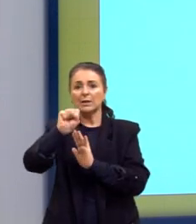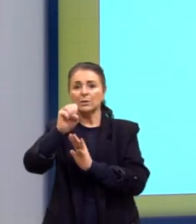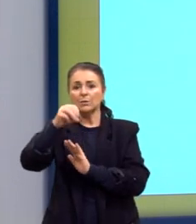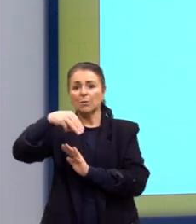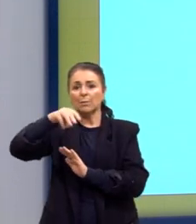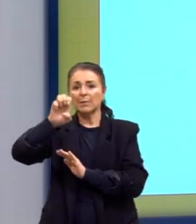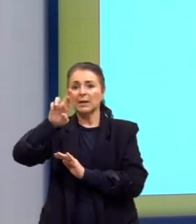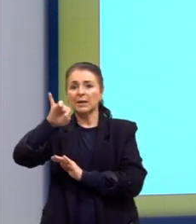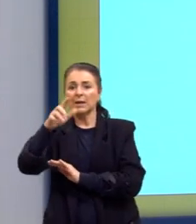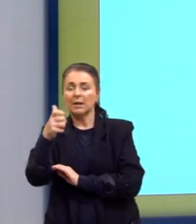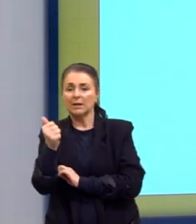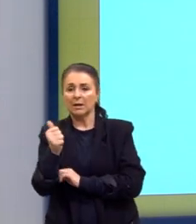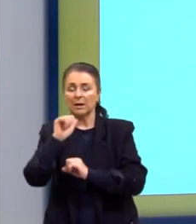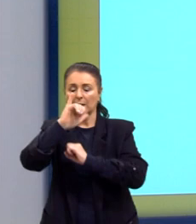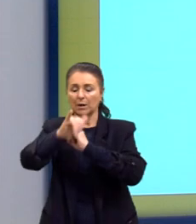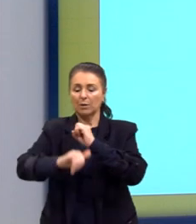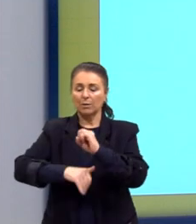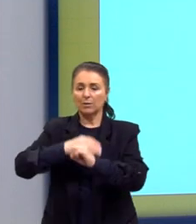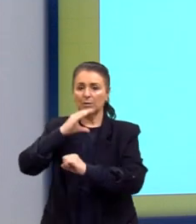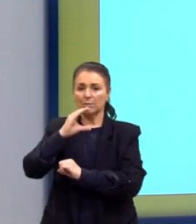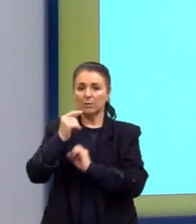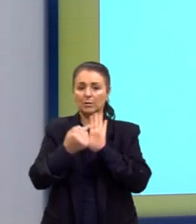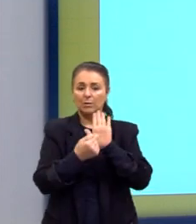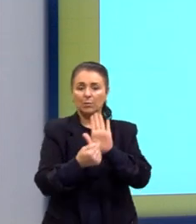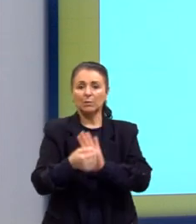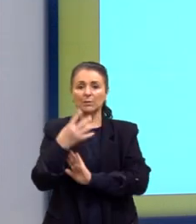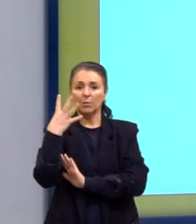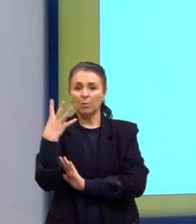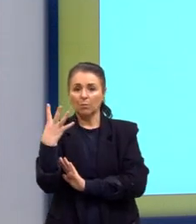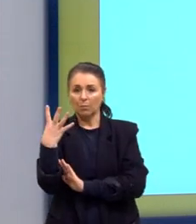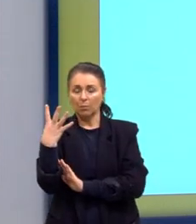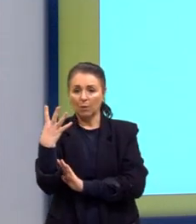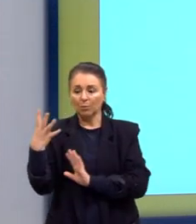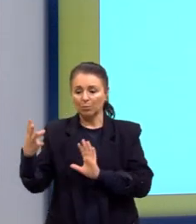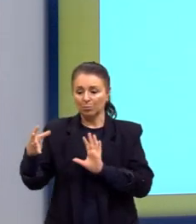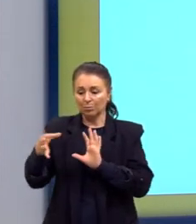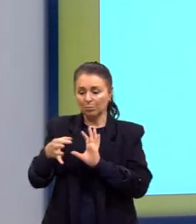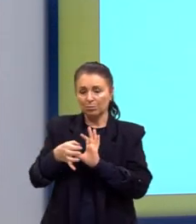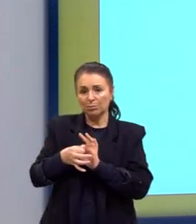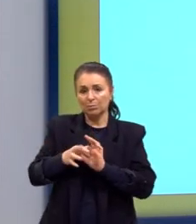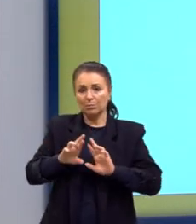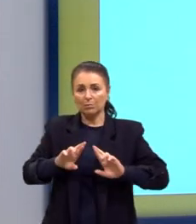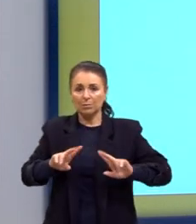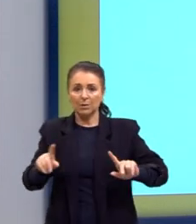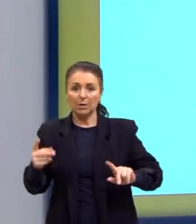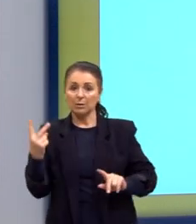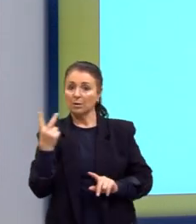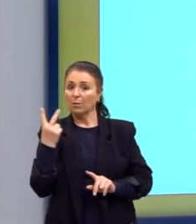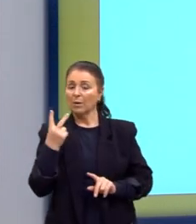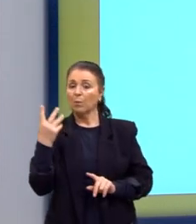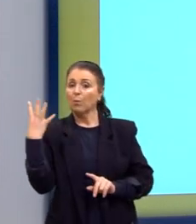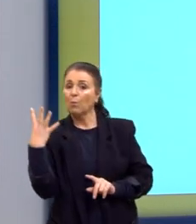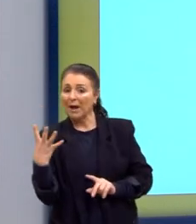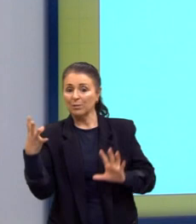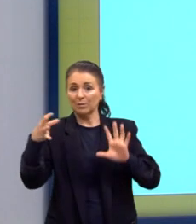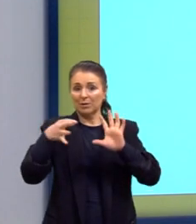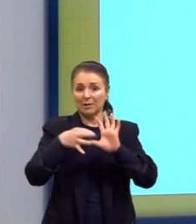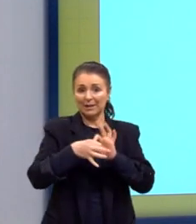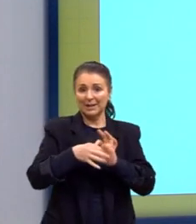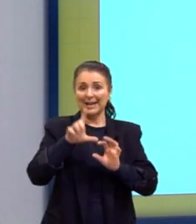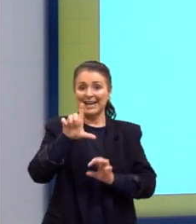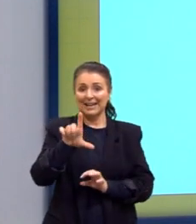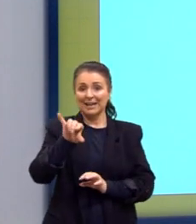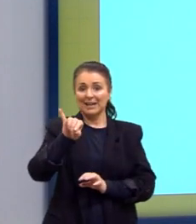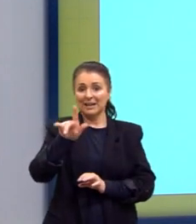ele é um átomo de carbono que vai apresentar quatro ligantes diferentes não são quatro ligações diferentes são